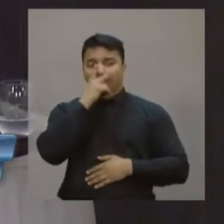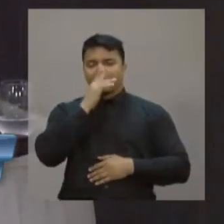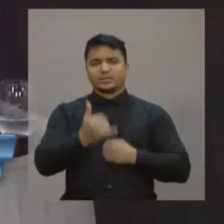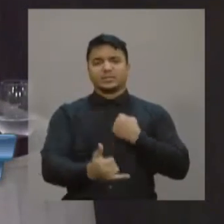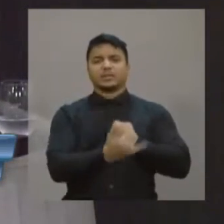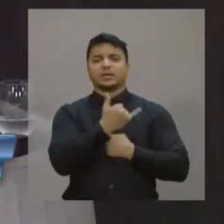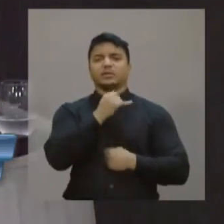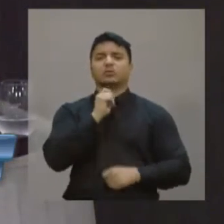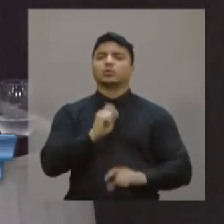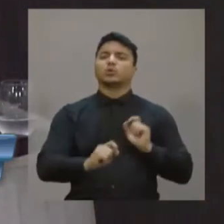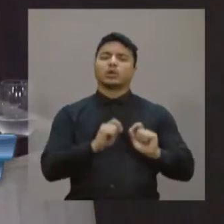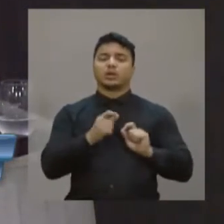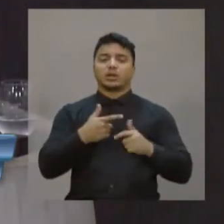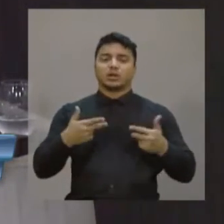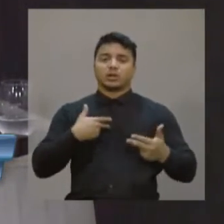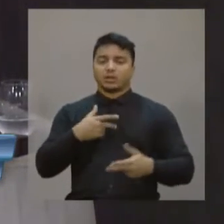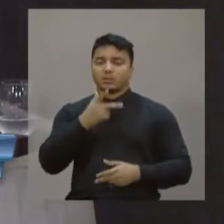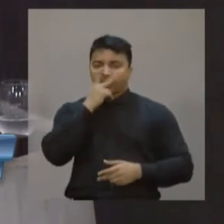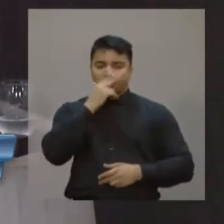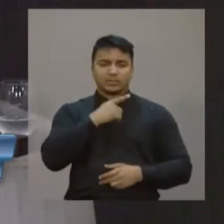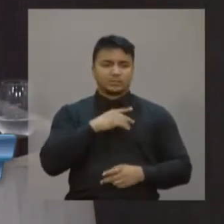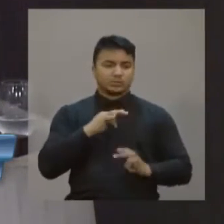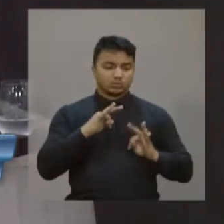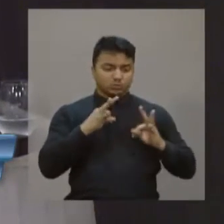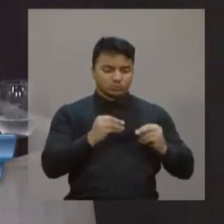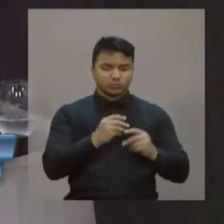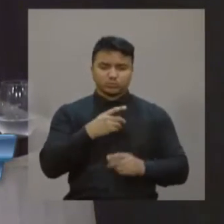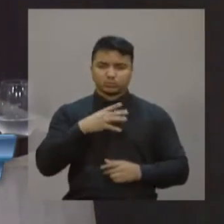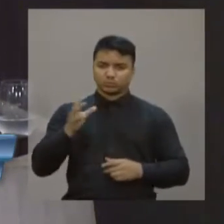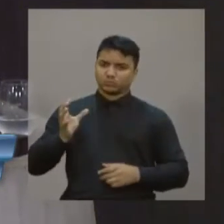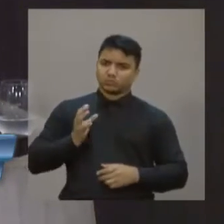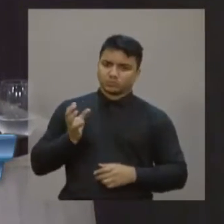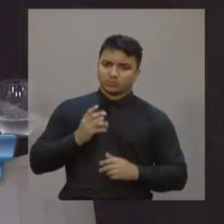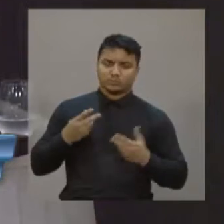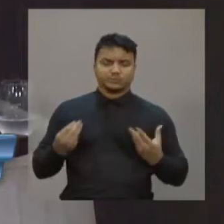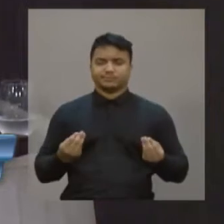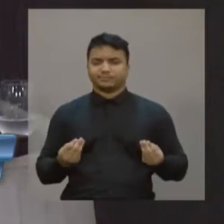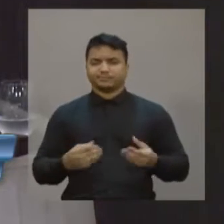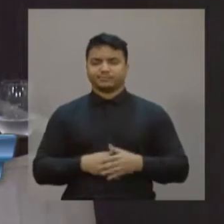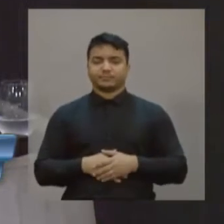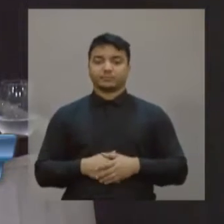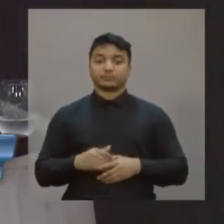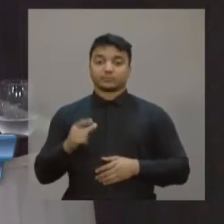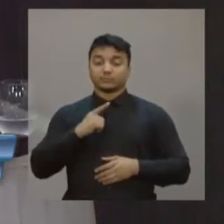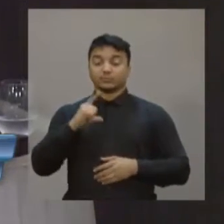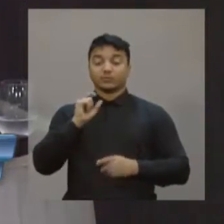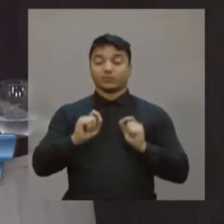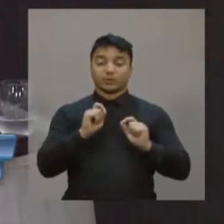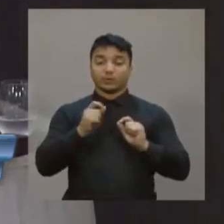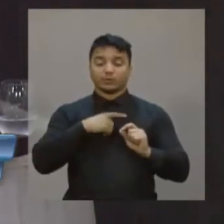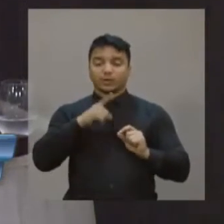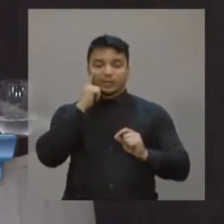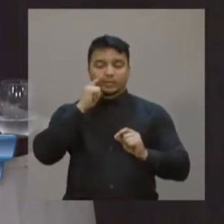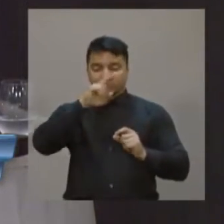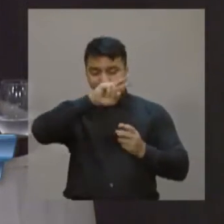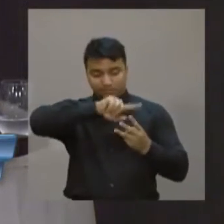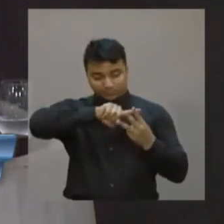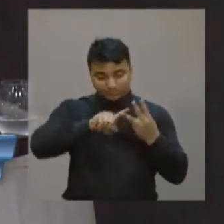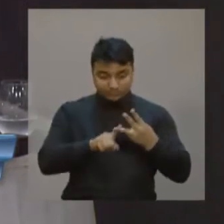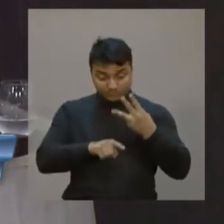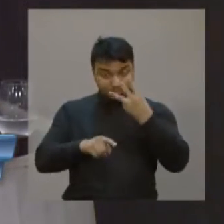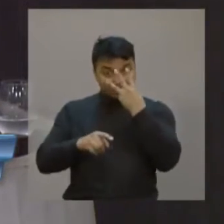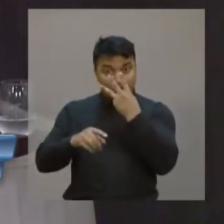vista que, segundo ele, o governo federal tira da União a responsabilidade do financiamento da educação superior. O parlamentar falou